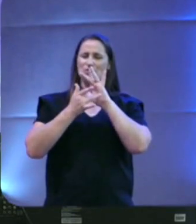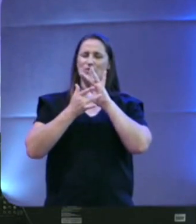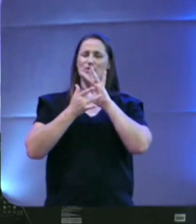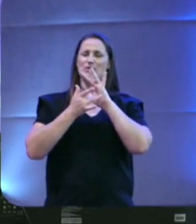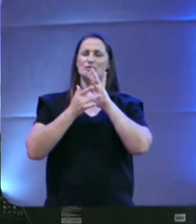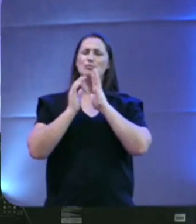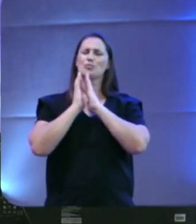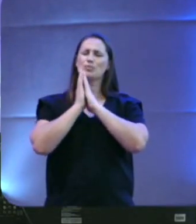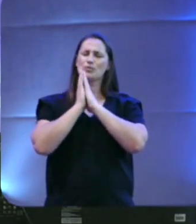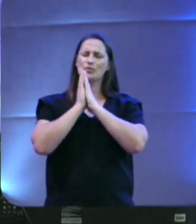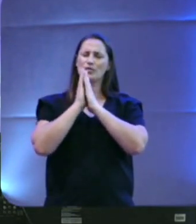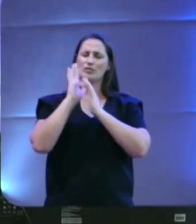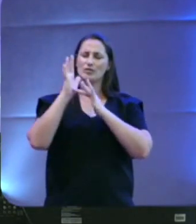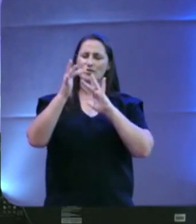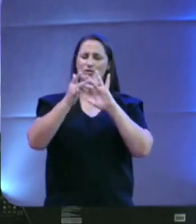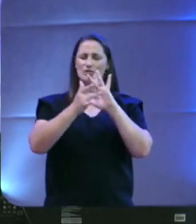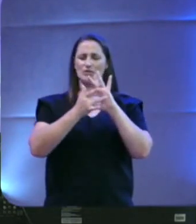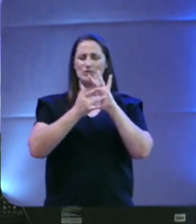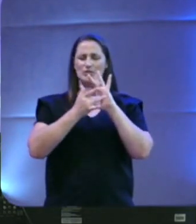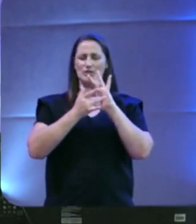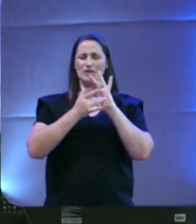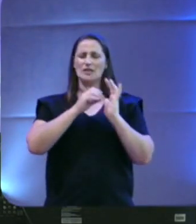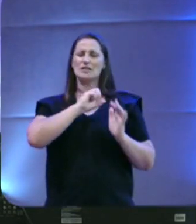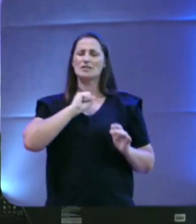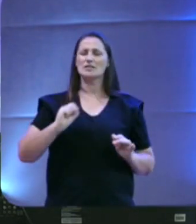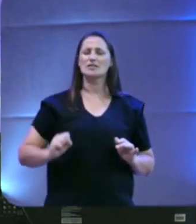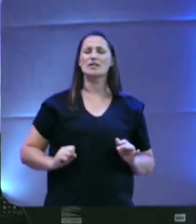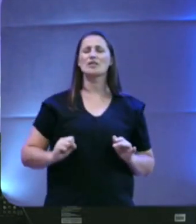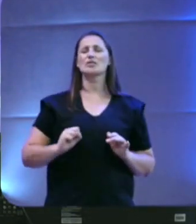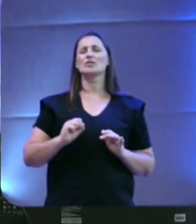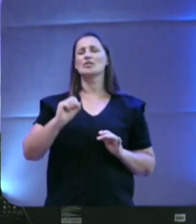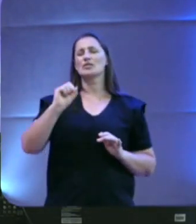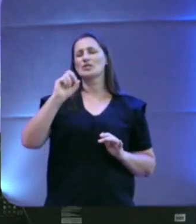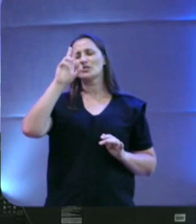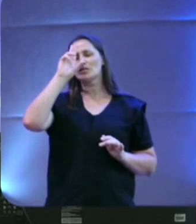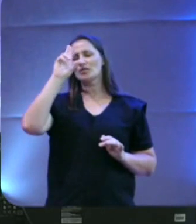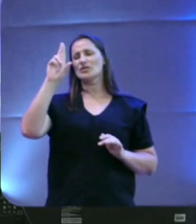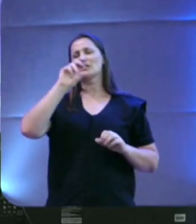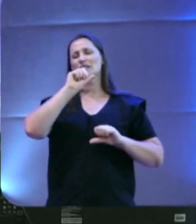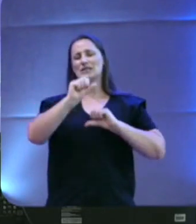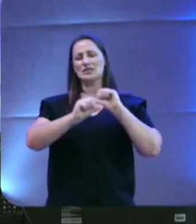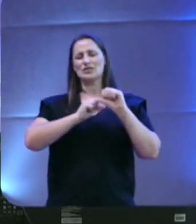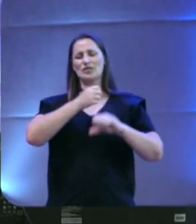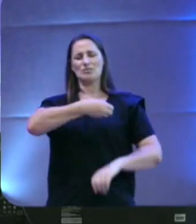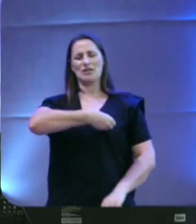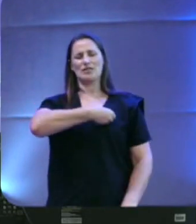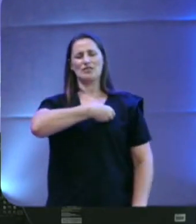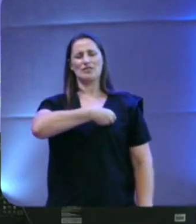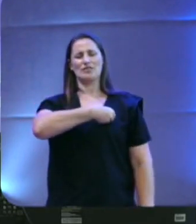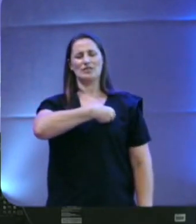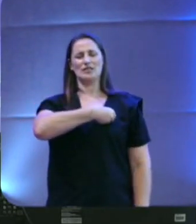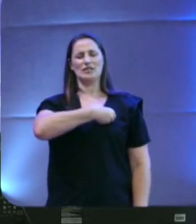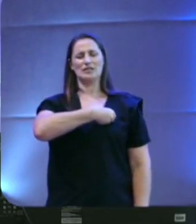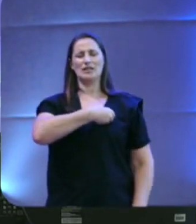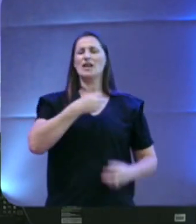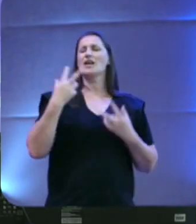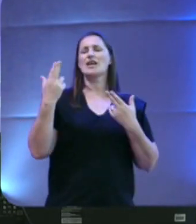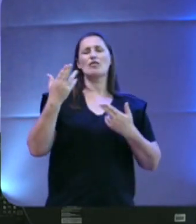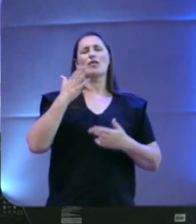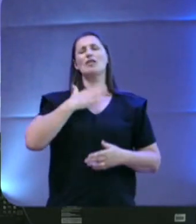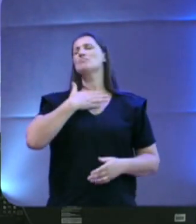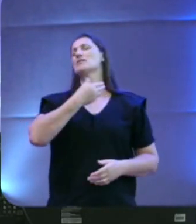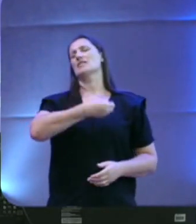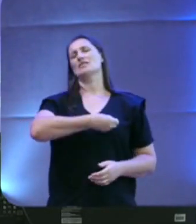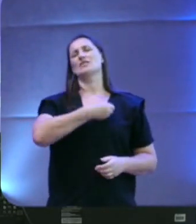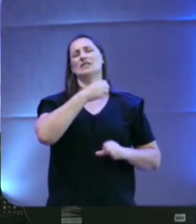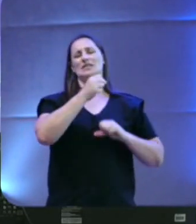em 2020, meu Deus. Senhor Jesus, que o Senhor transforme a vida deles, assim como o Senhor transformou a minha quando eu tinha 16 anos. E aqui estou eu